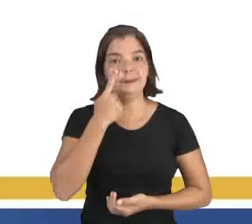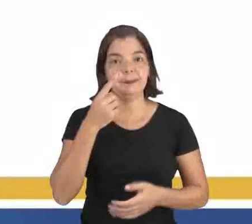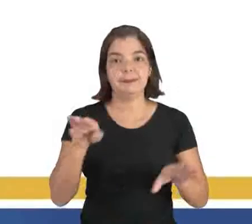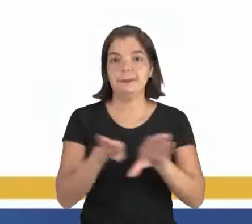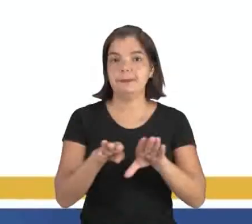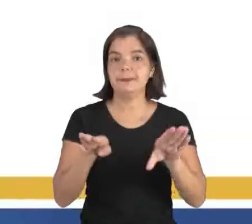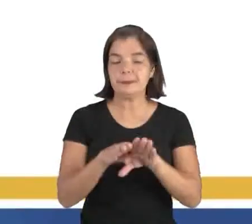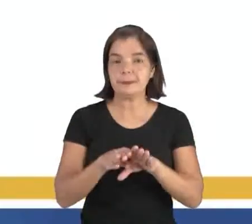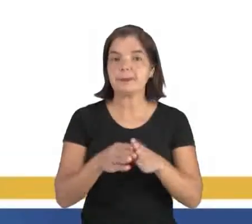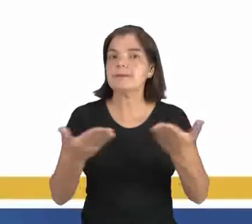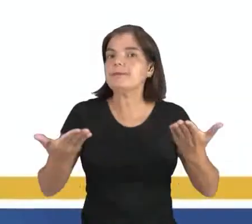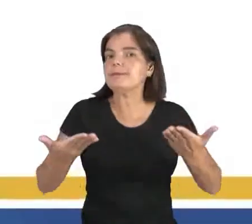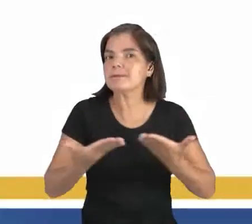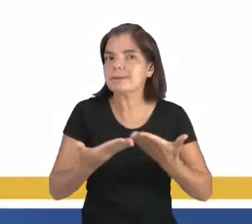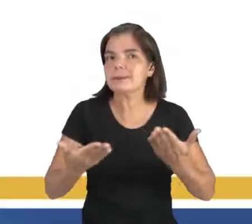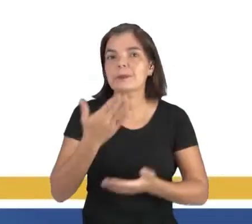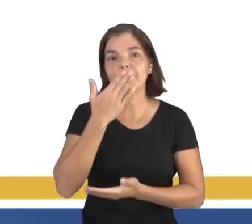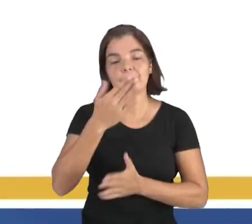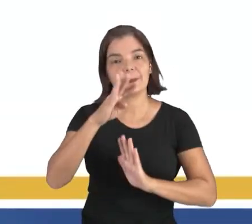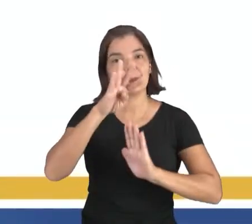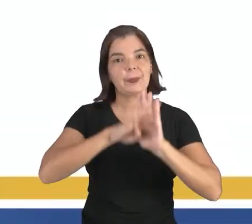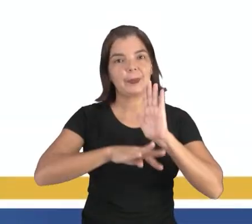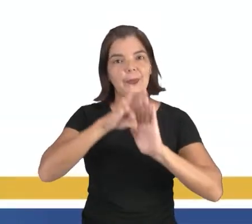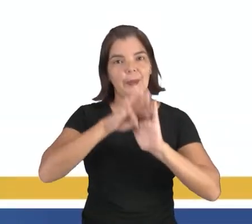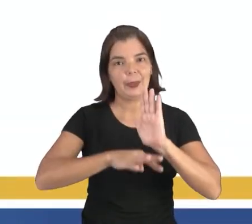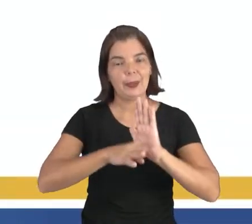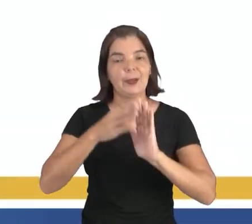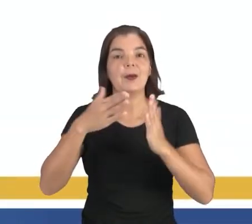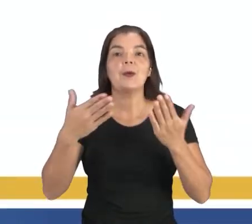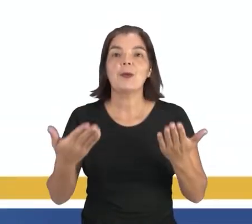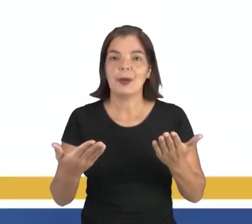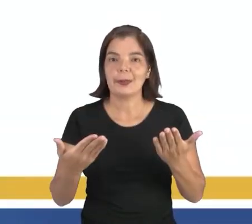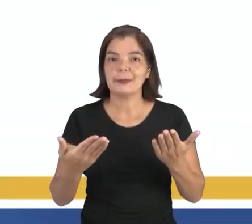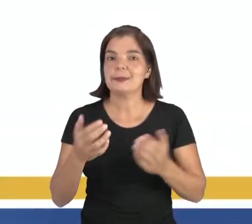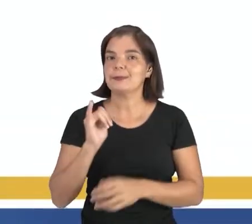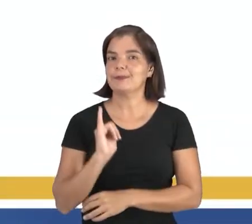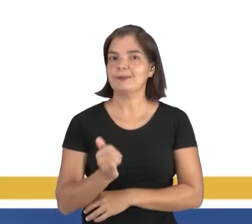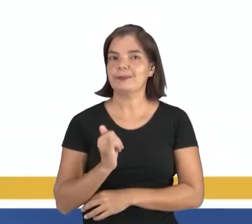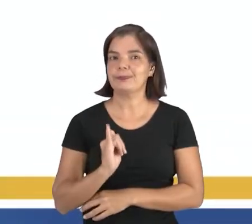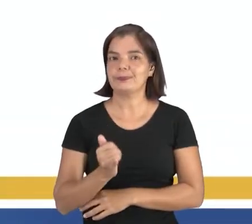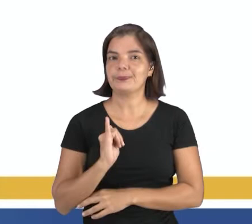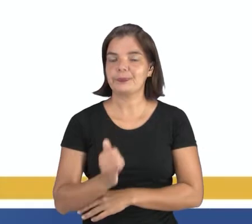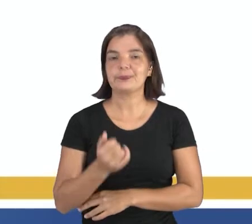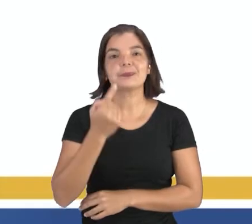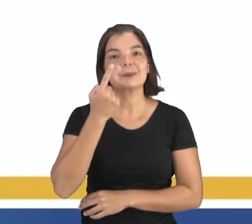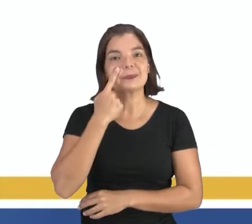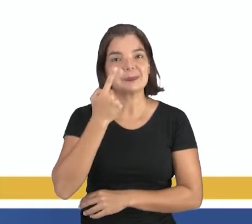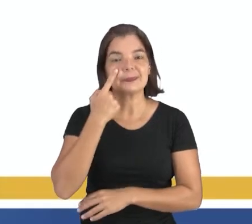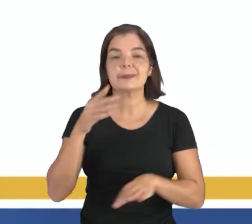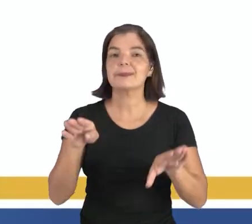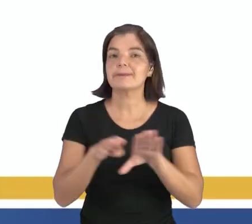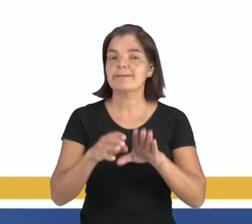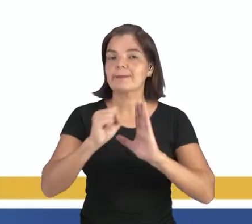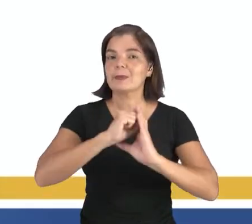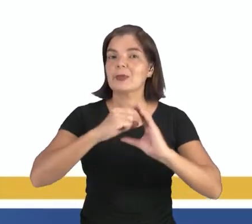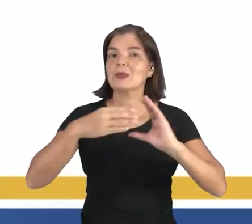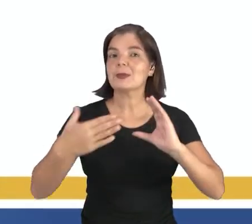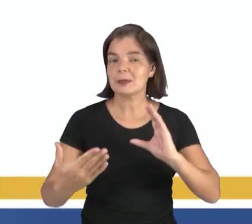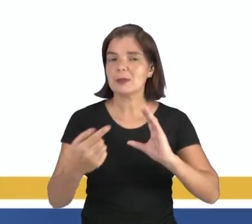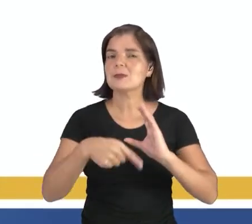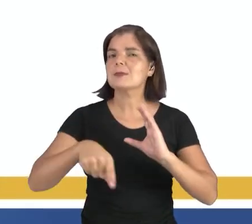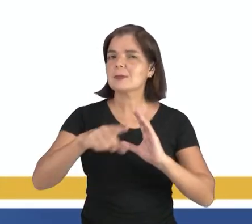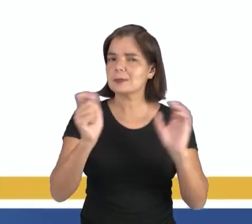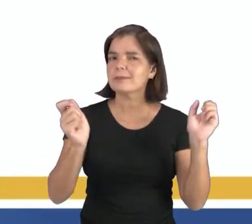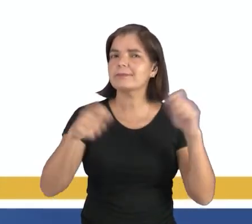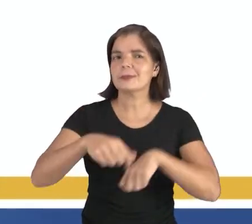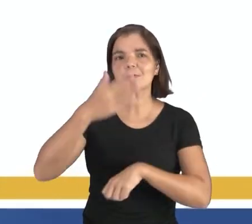estamos trabalhando agora os tipos textuais. O tipo narrativo. Vamos observar suas características para que